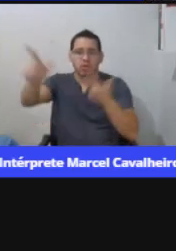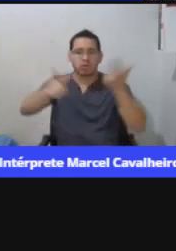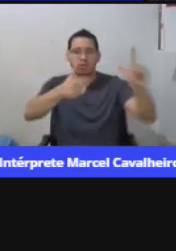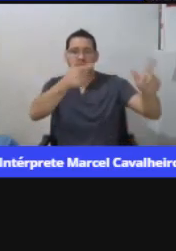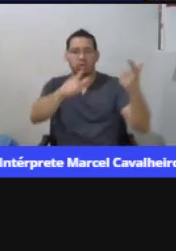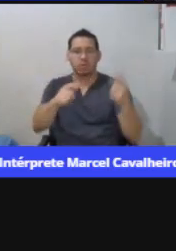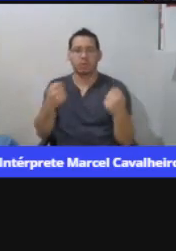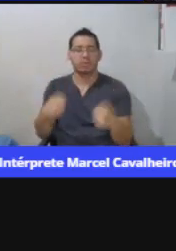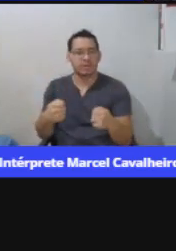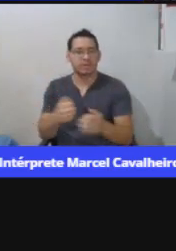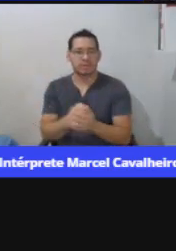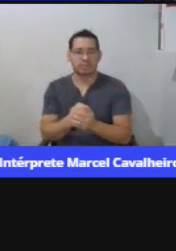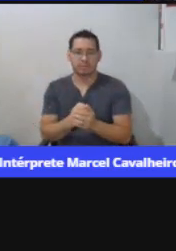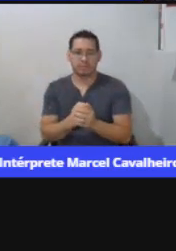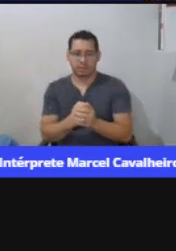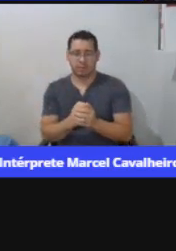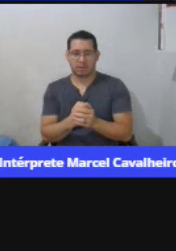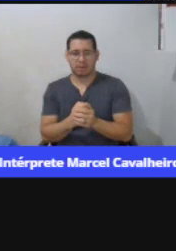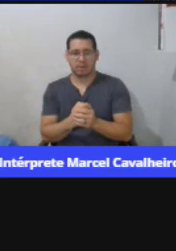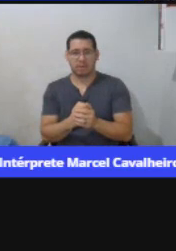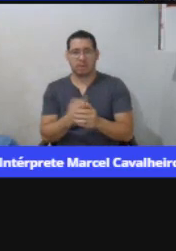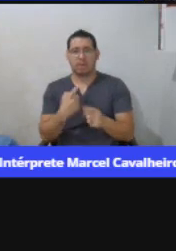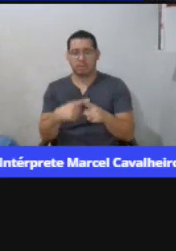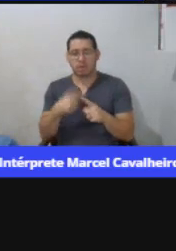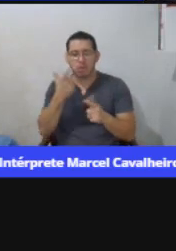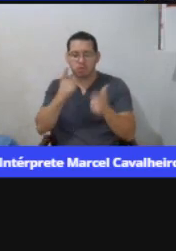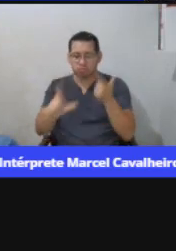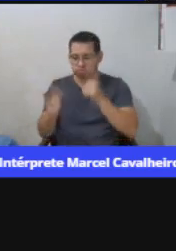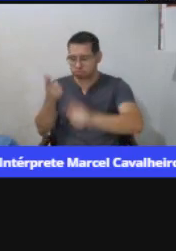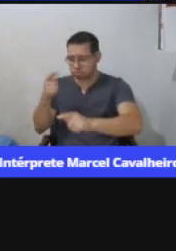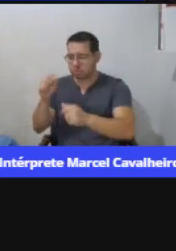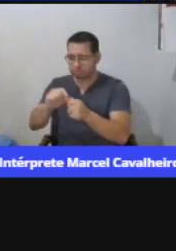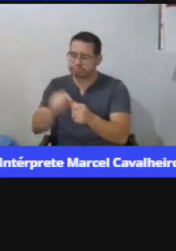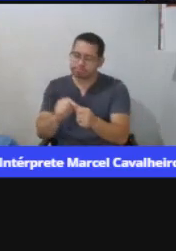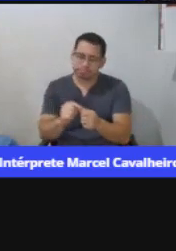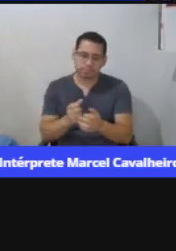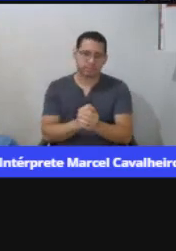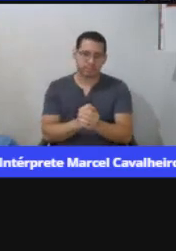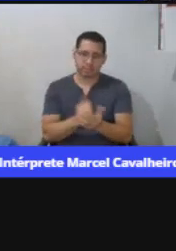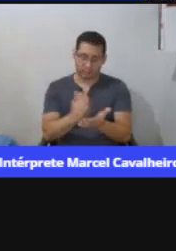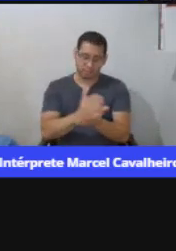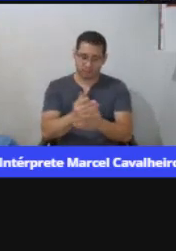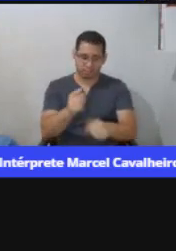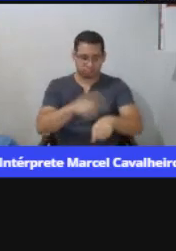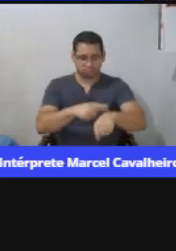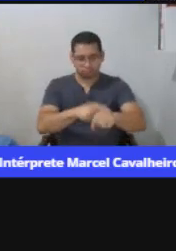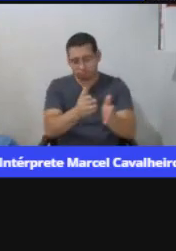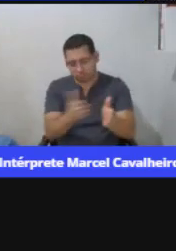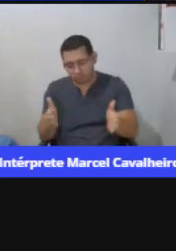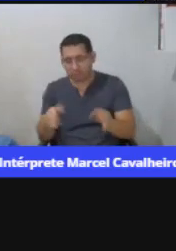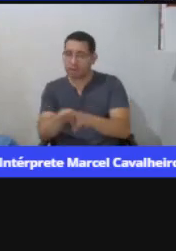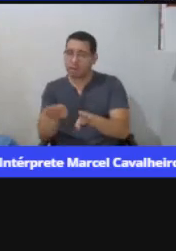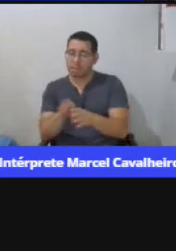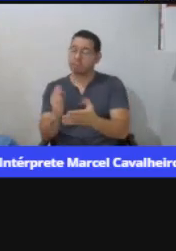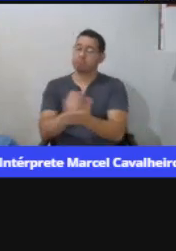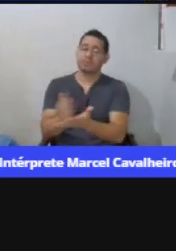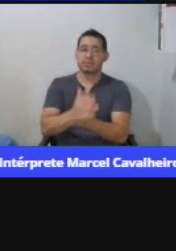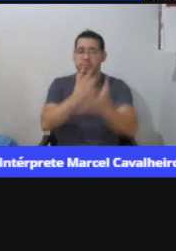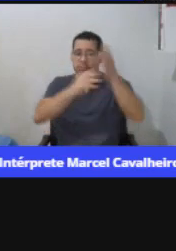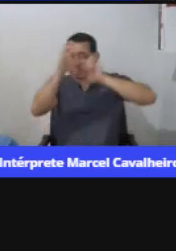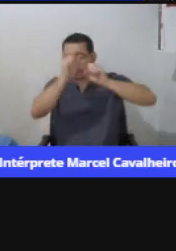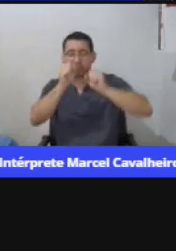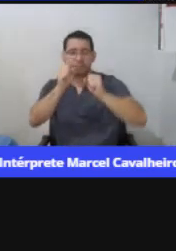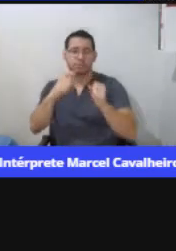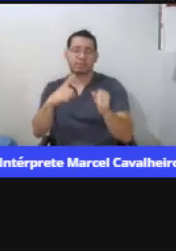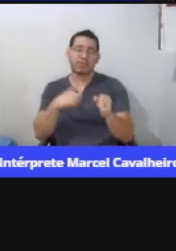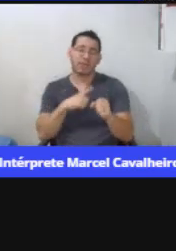estar contemplando, para estar realizando, para poder, com relação ao tempo e com relação ao aprendizado. Tem outros que são um